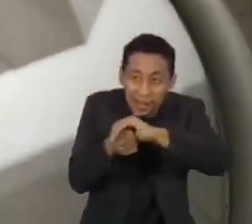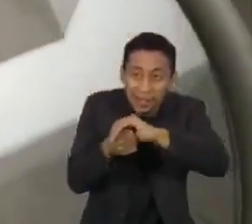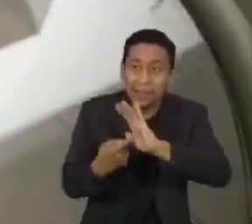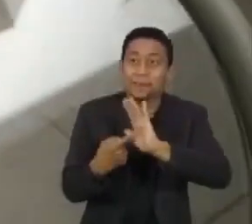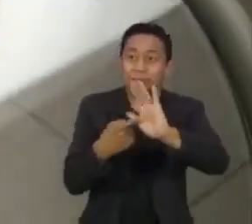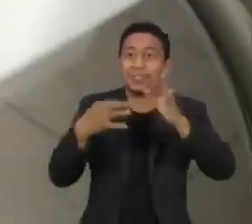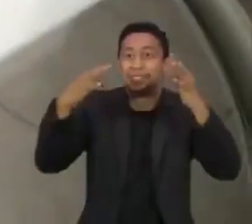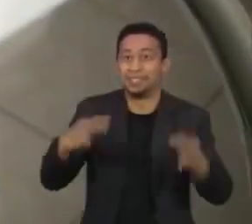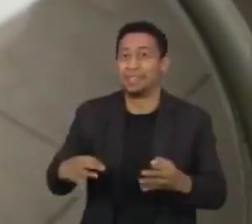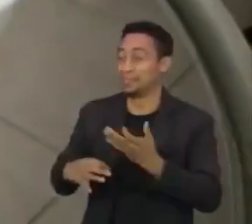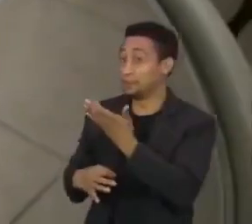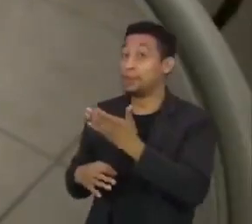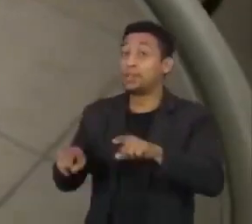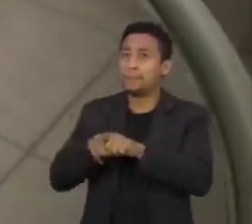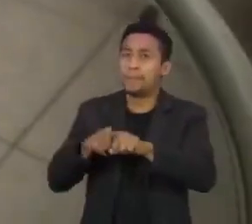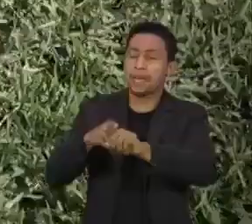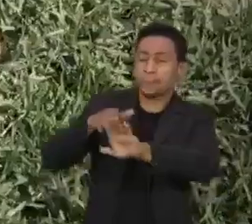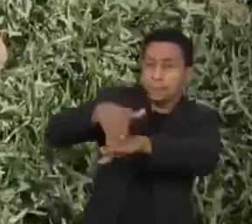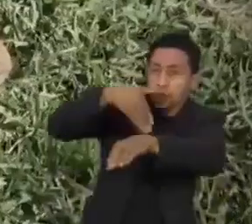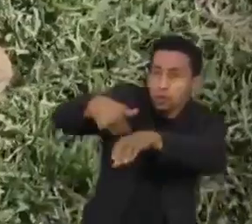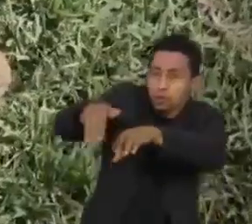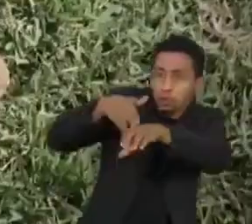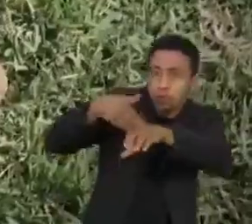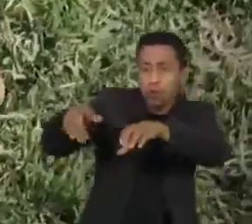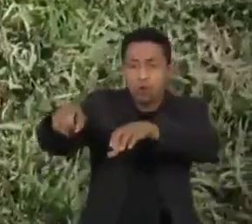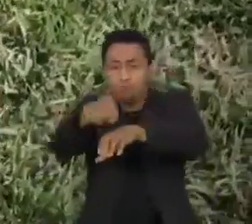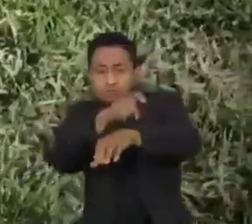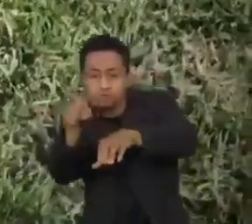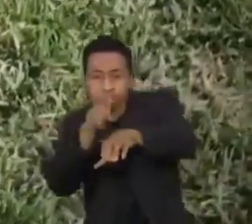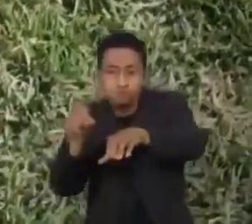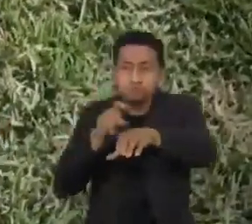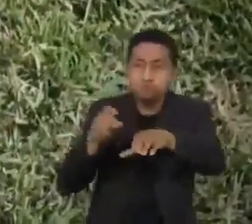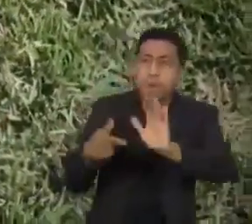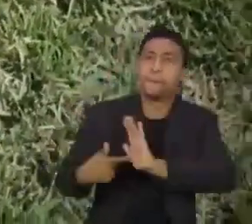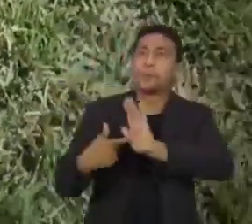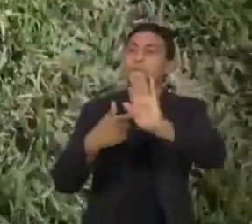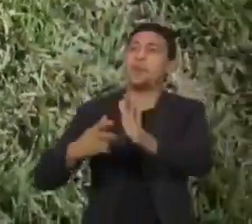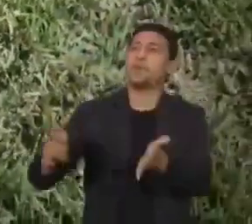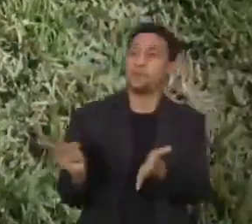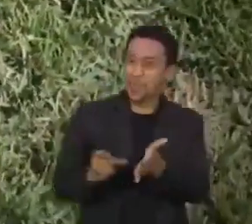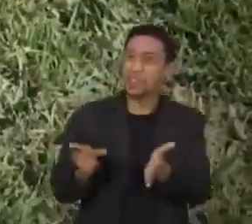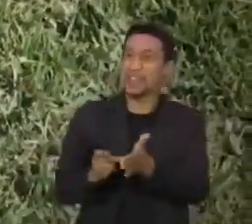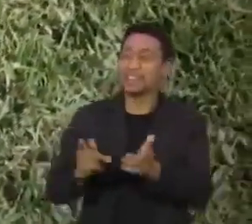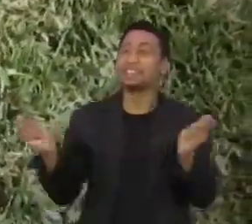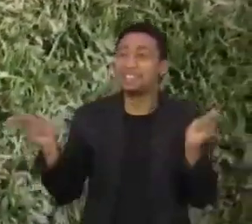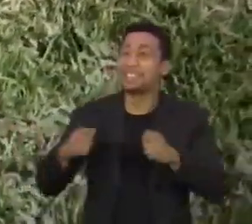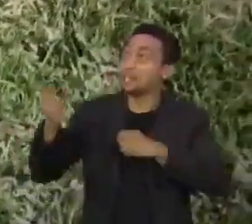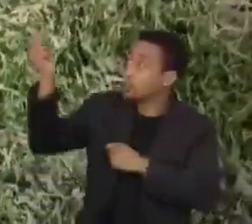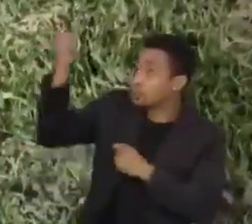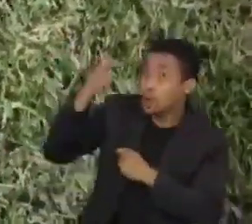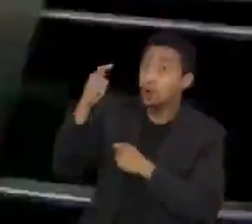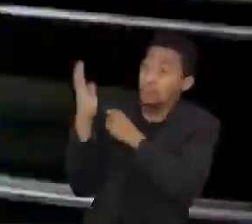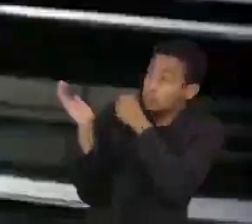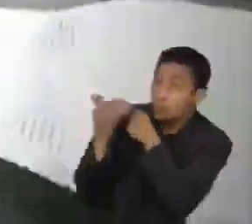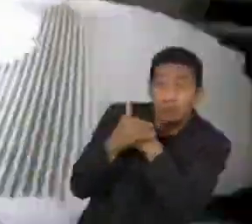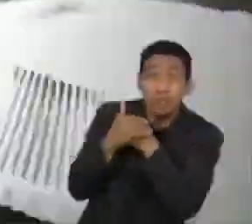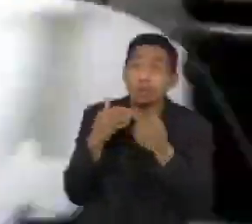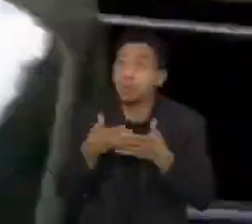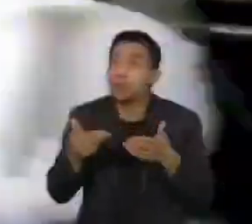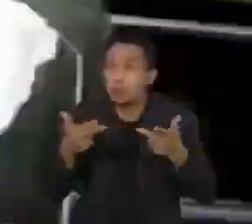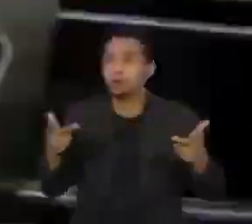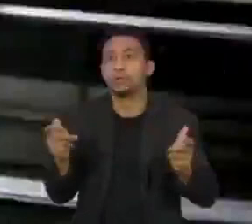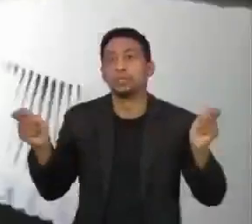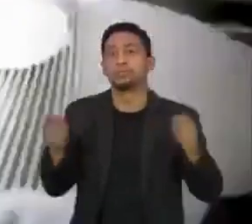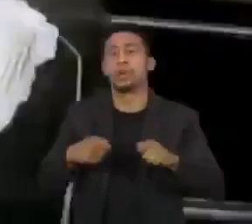cobertura ganhou até uma pintura realista. Agora, Jabuti Fred pode aproveitar o sol sem medo e se esconder de predadores e espinhos, graças